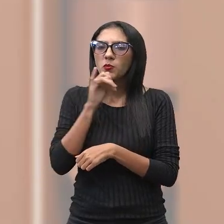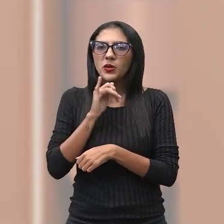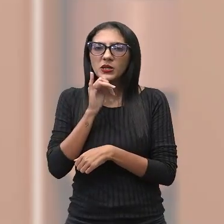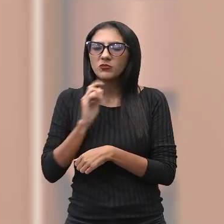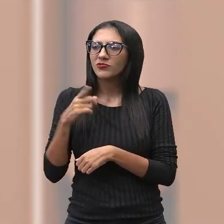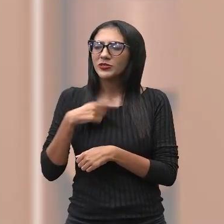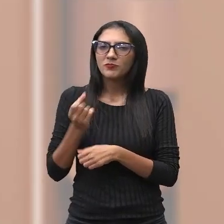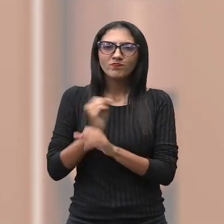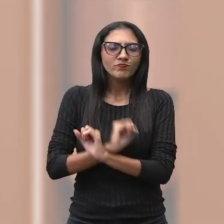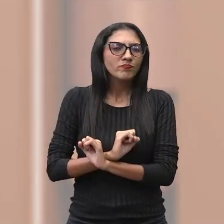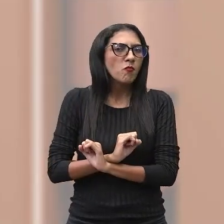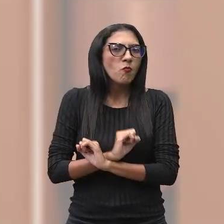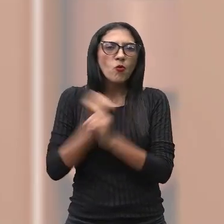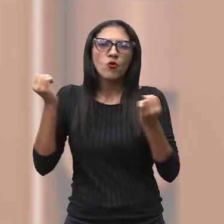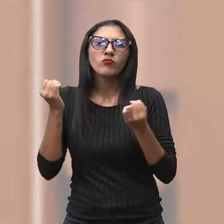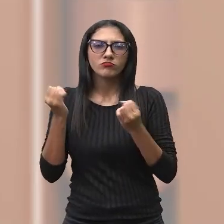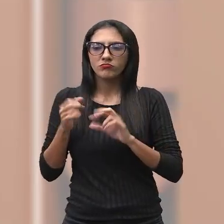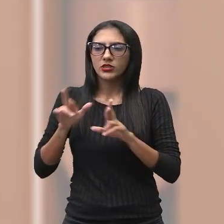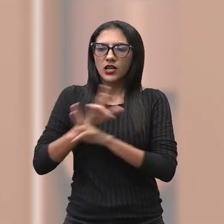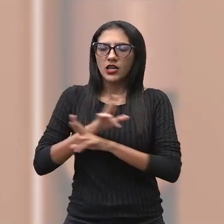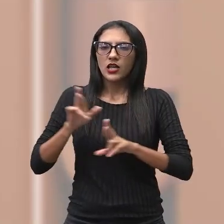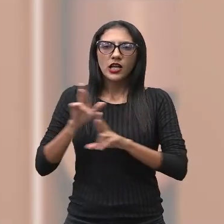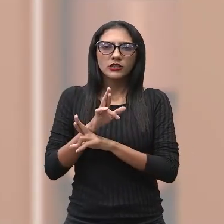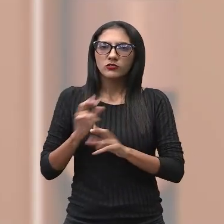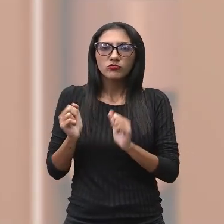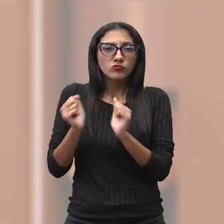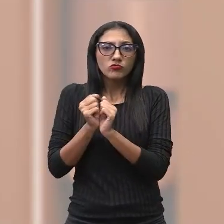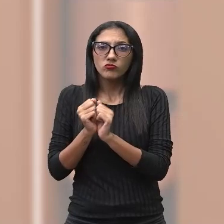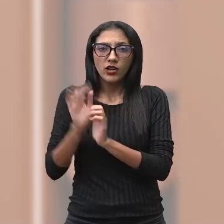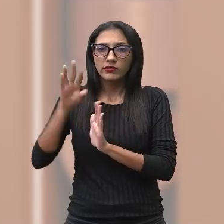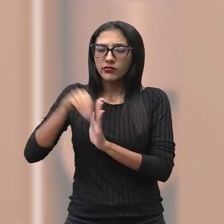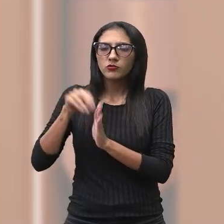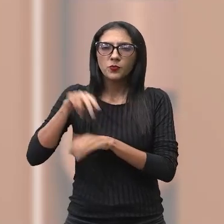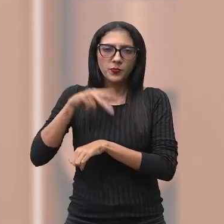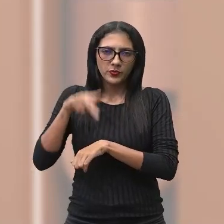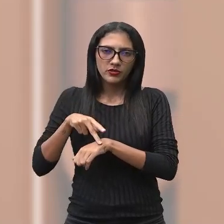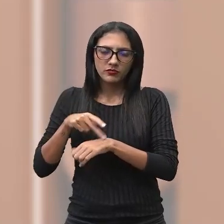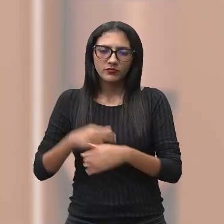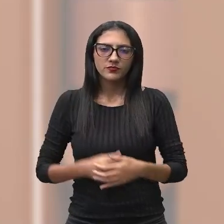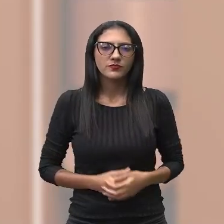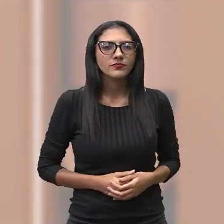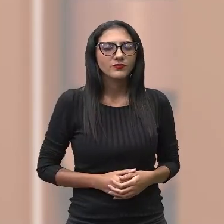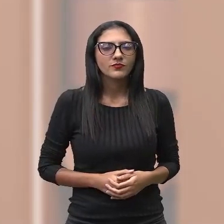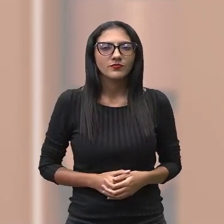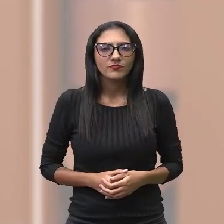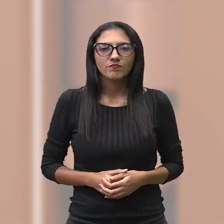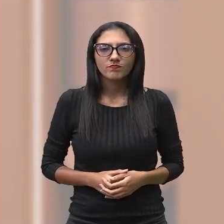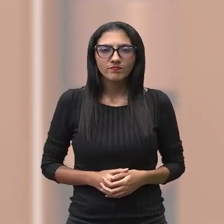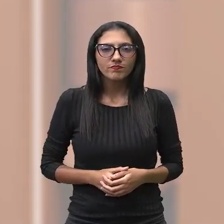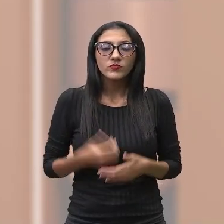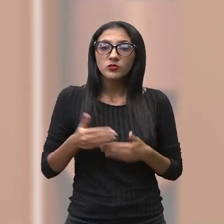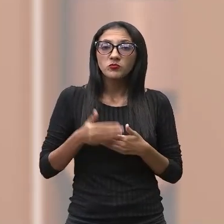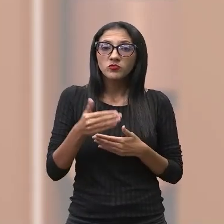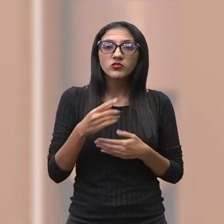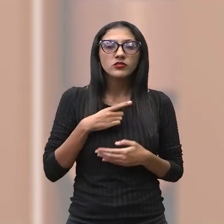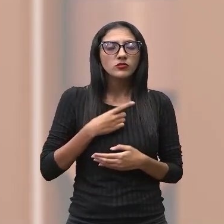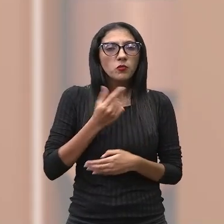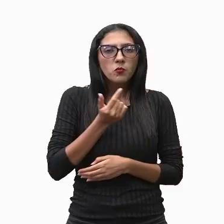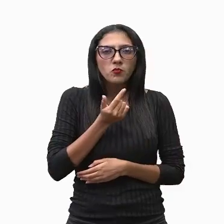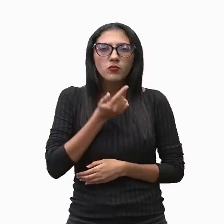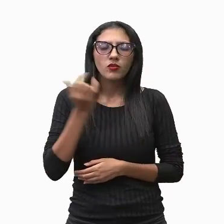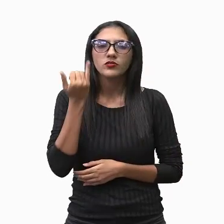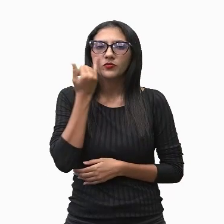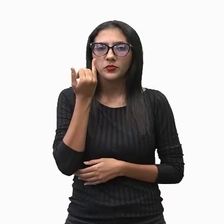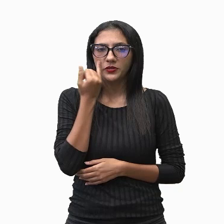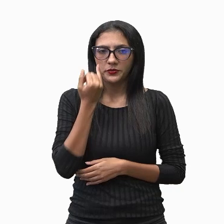ali conviver, né, num determinado contexto. Tudo bem? Vamos adiante, temos mais informações aqui. Nós